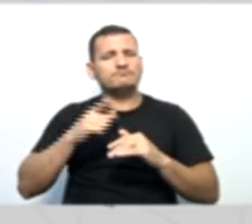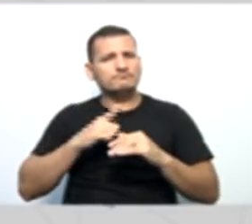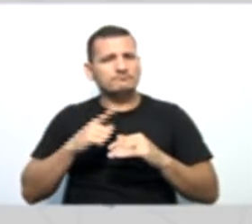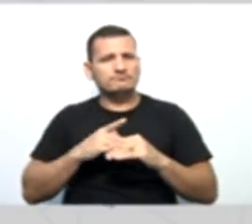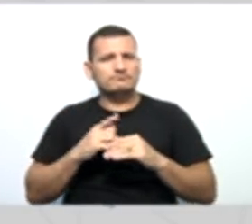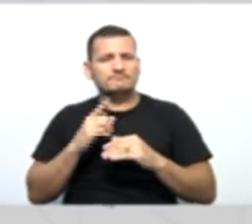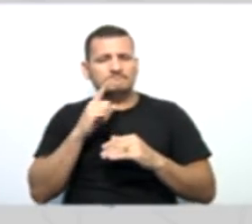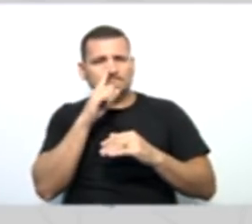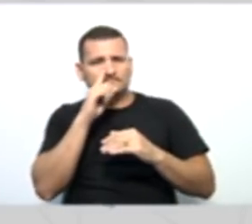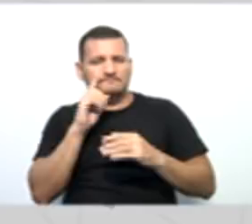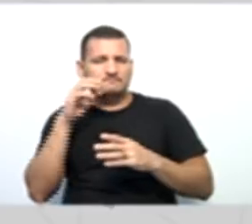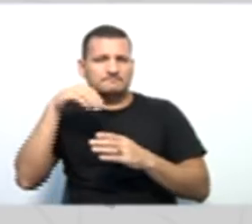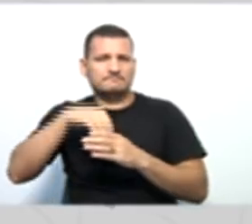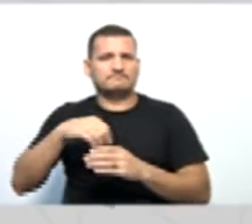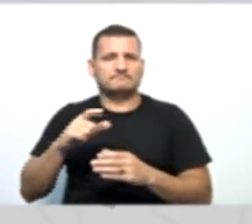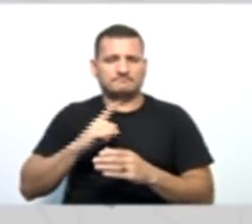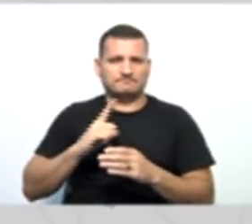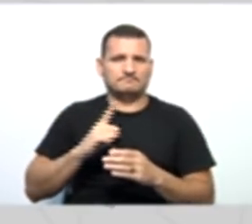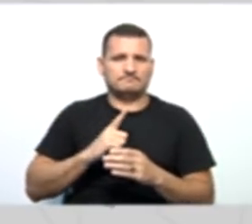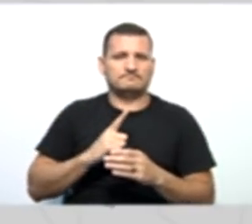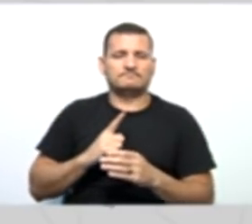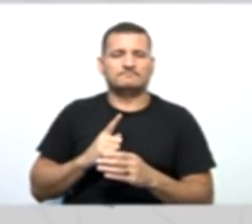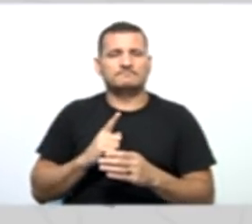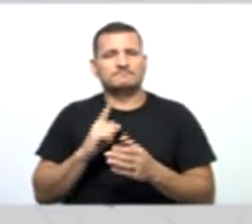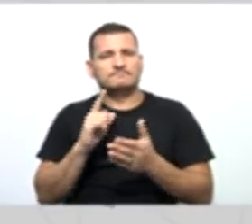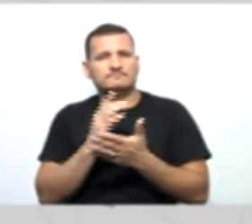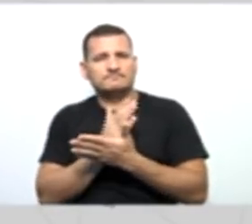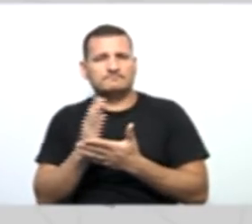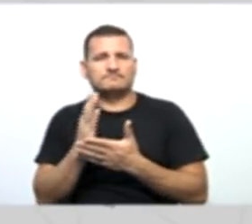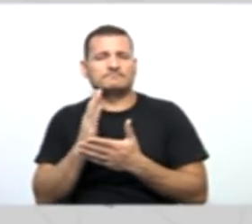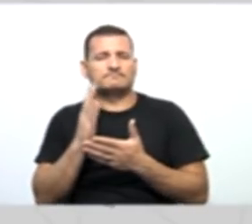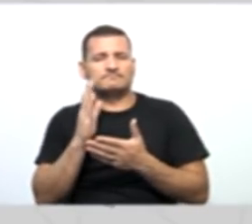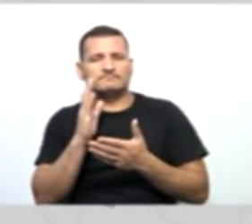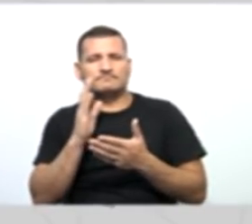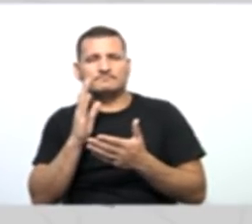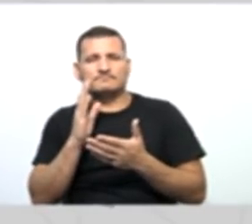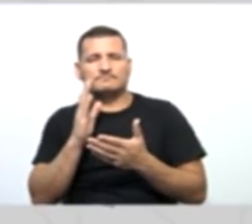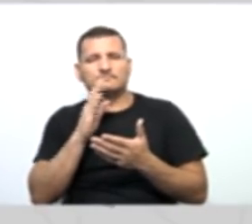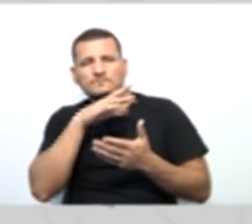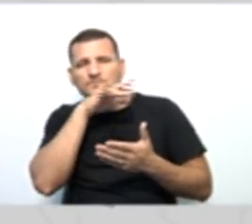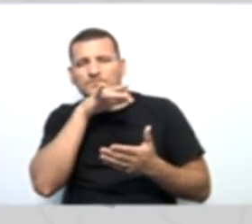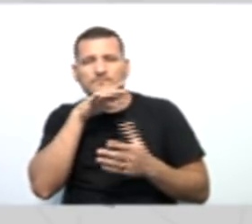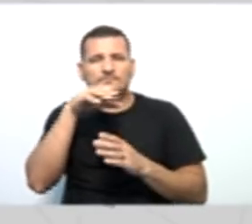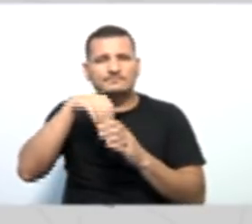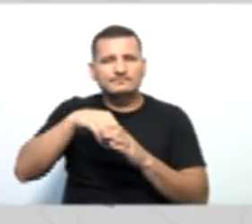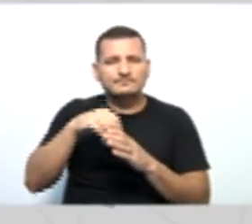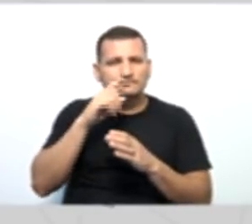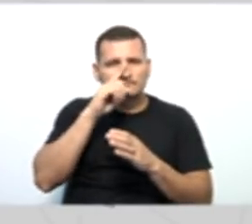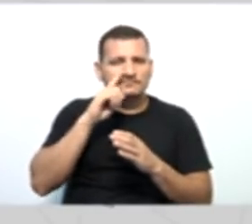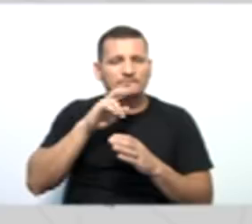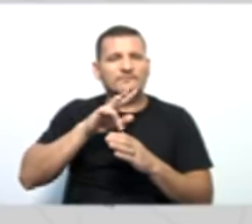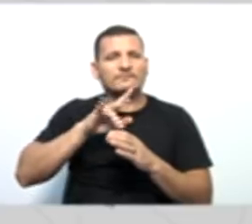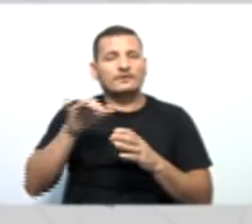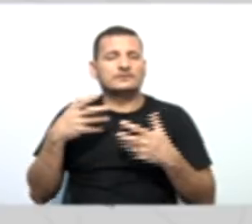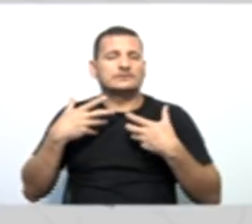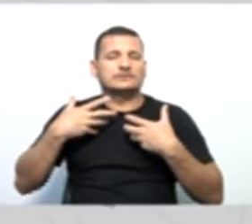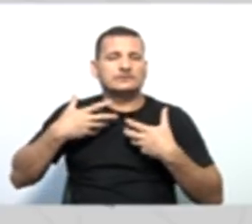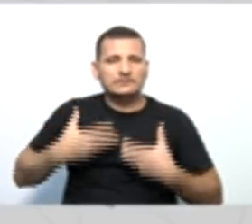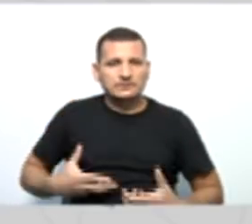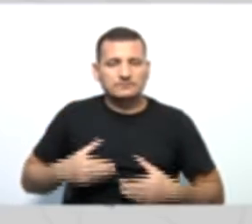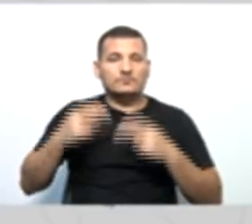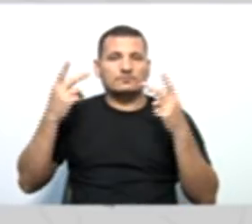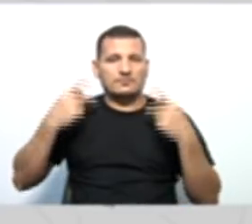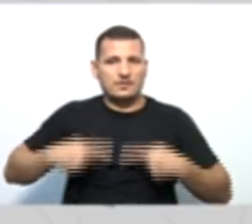tipo de, vamos dizer assim, algum tipo de malefício, algum tipo de situação que vai desgastar o ser humano. Se